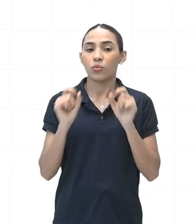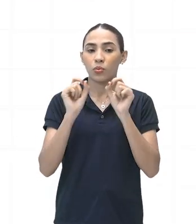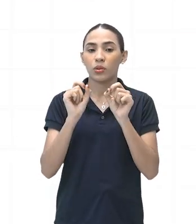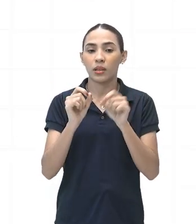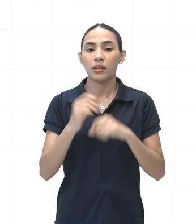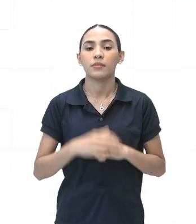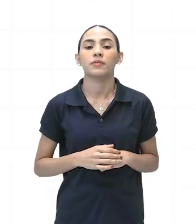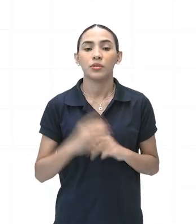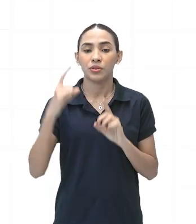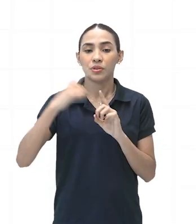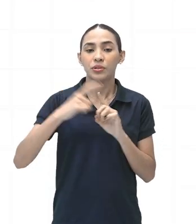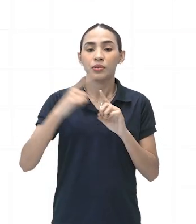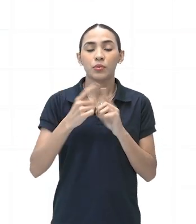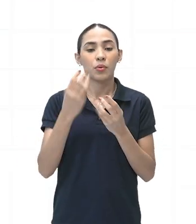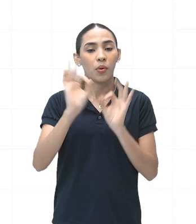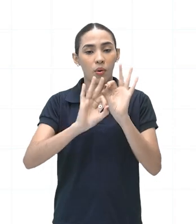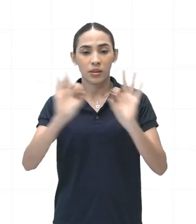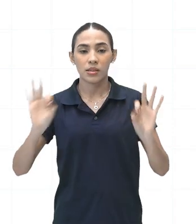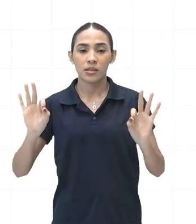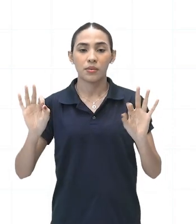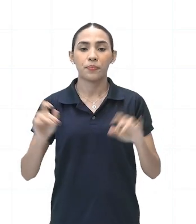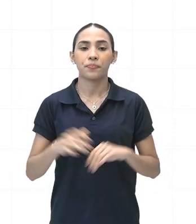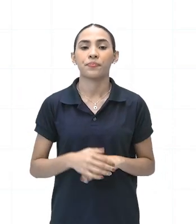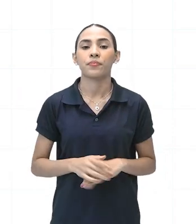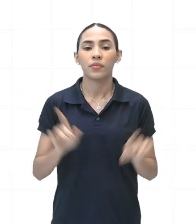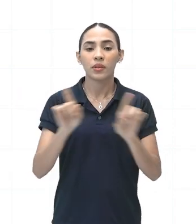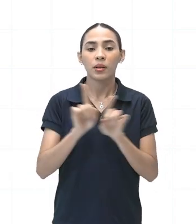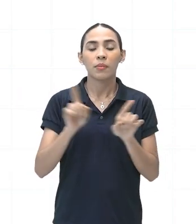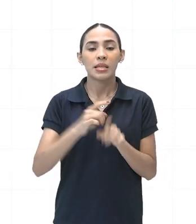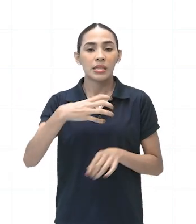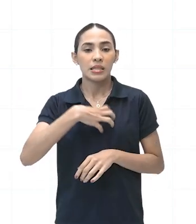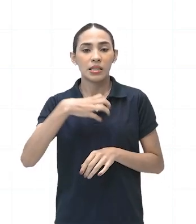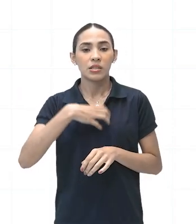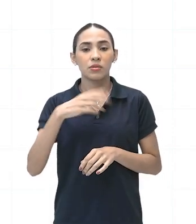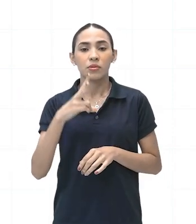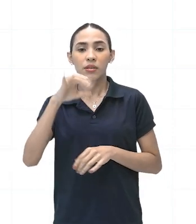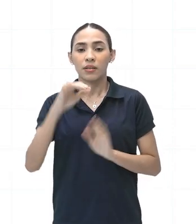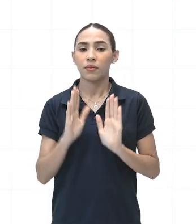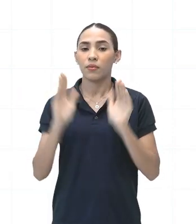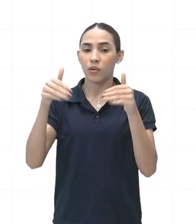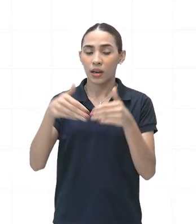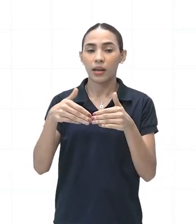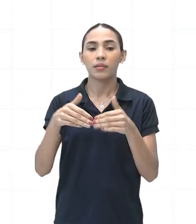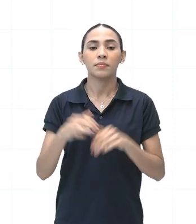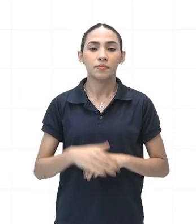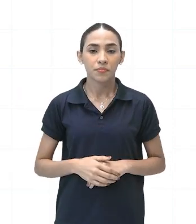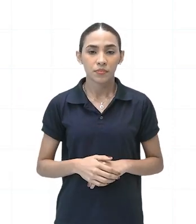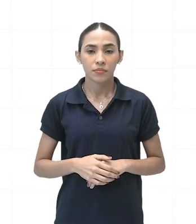sua forma de organização, sobre os sentidos que ele expressa, ele vai poder ser